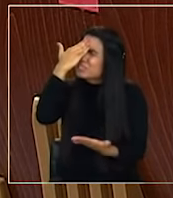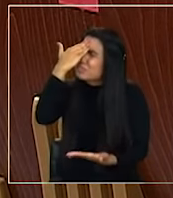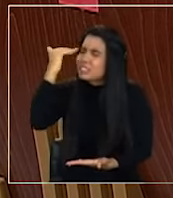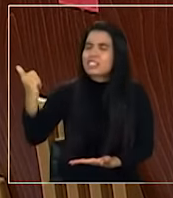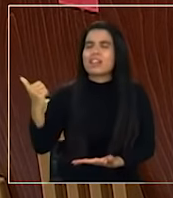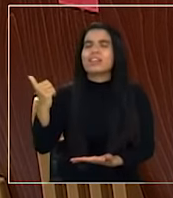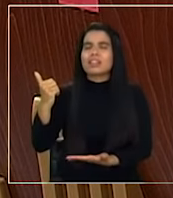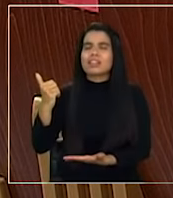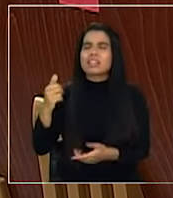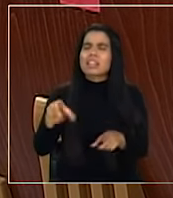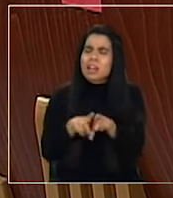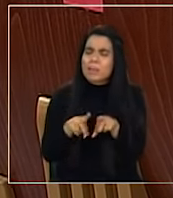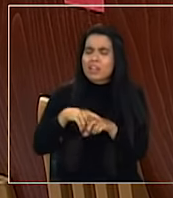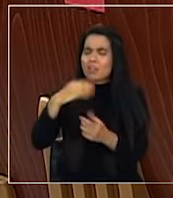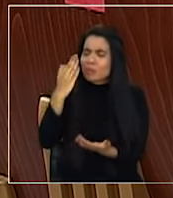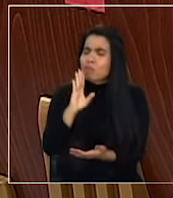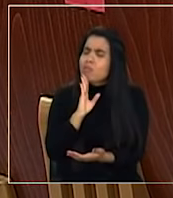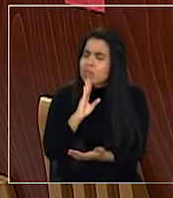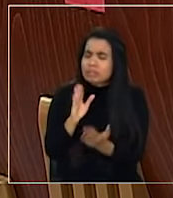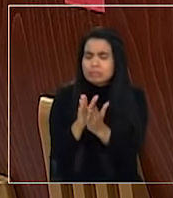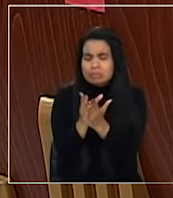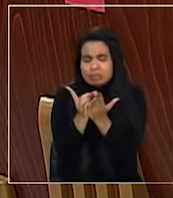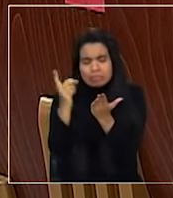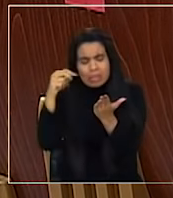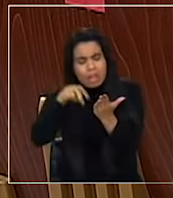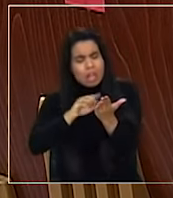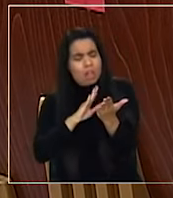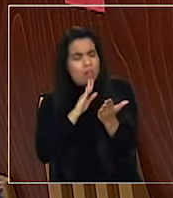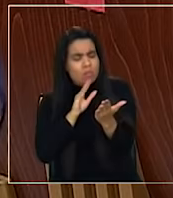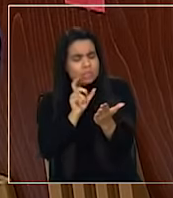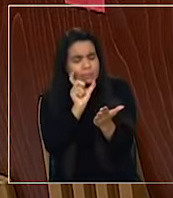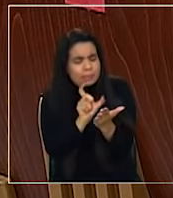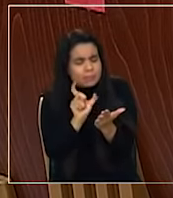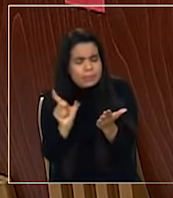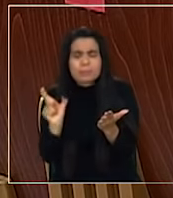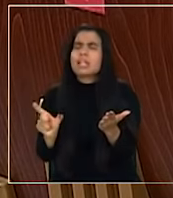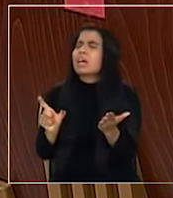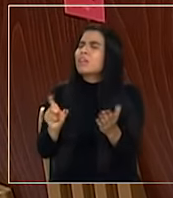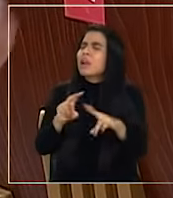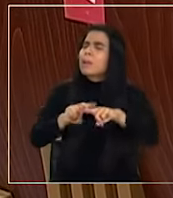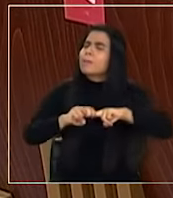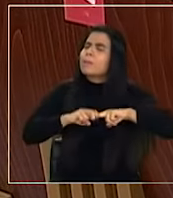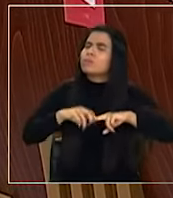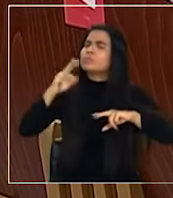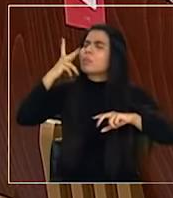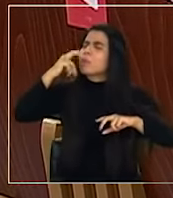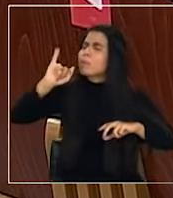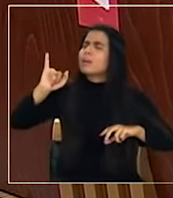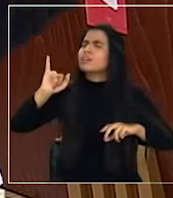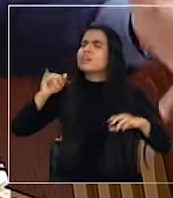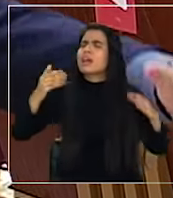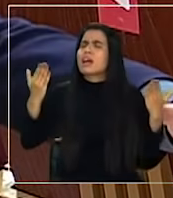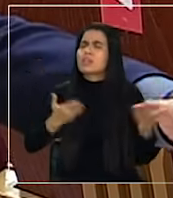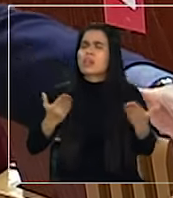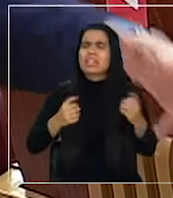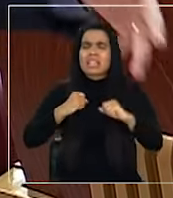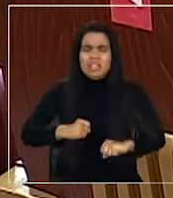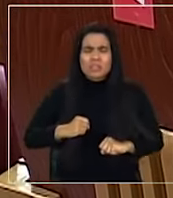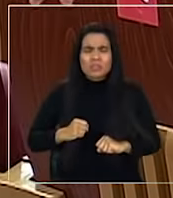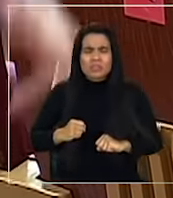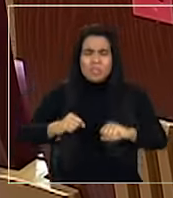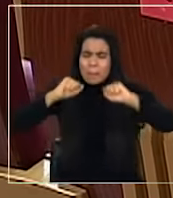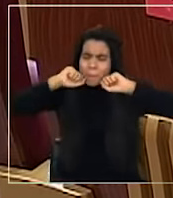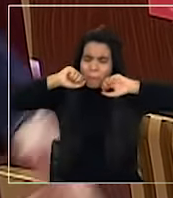tua palavra, eu conheço o que está escrito na tua palavra, e por isso, meu Pai, eu passo espírito para